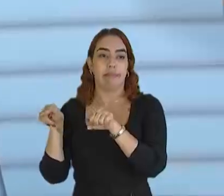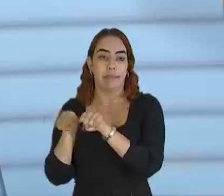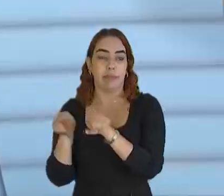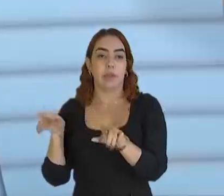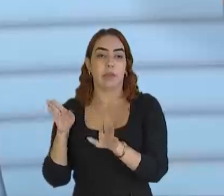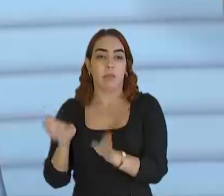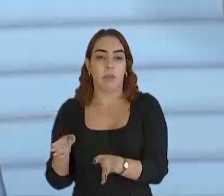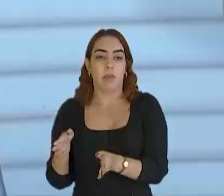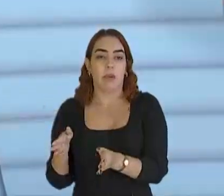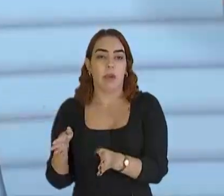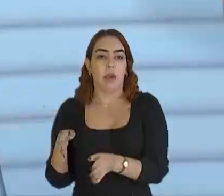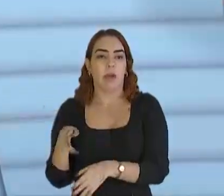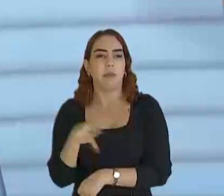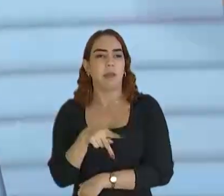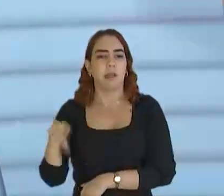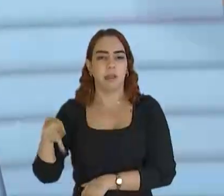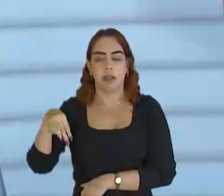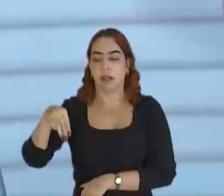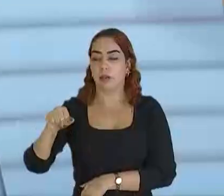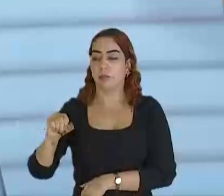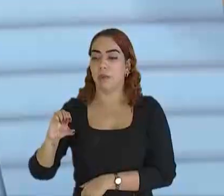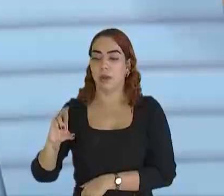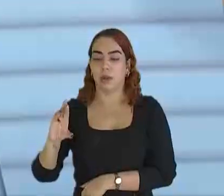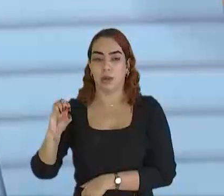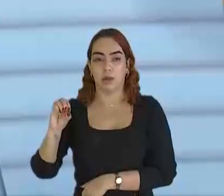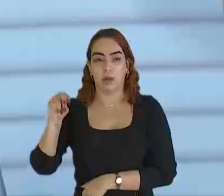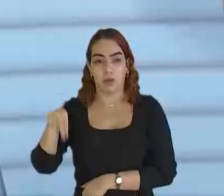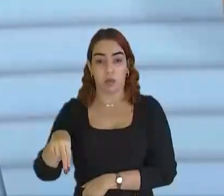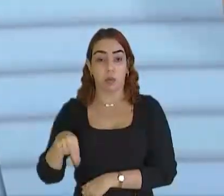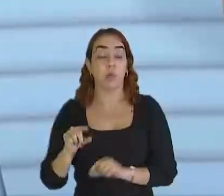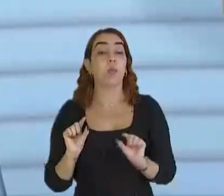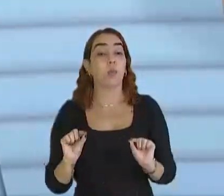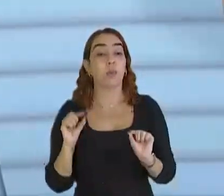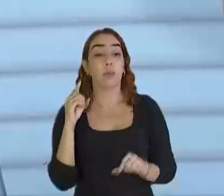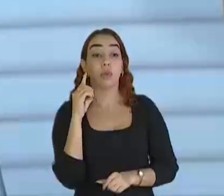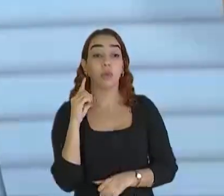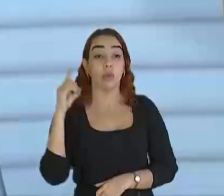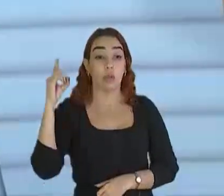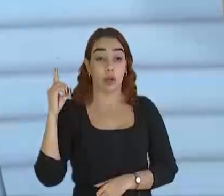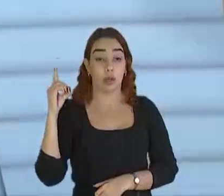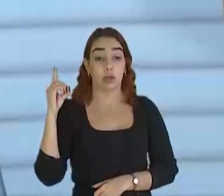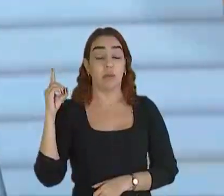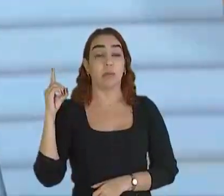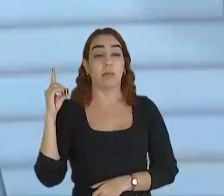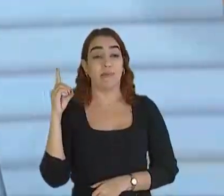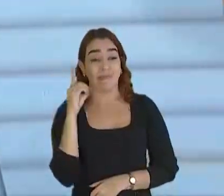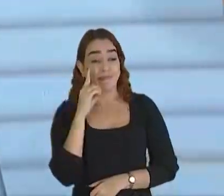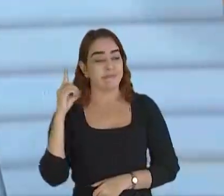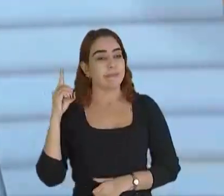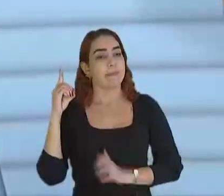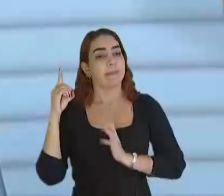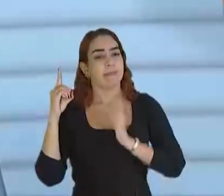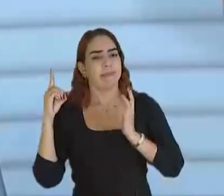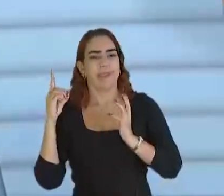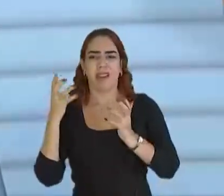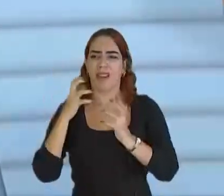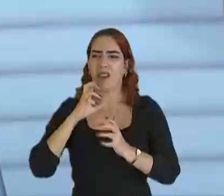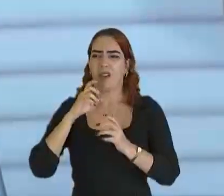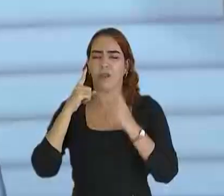ficou em terceiro, né? Bom, eu acho que a extrema-direita é hoje talvez uma das maiores ameaças à democracia, né? Ela prega